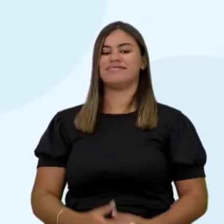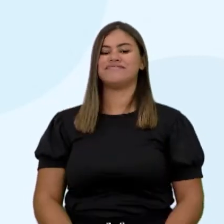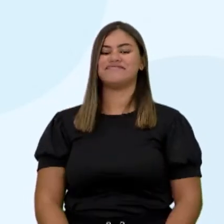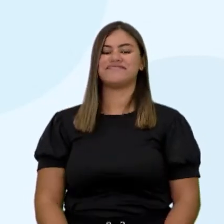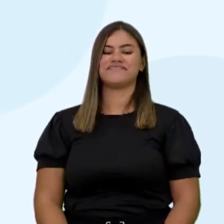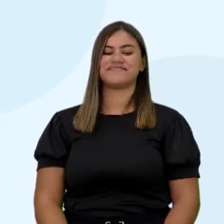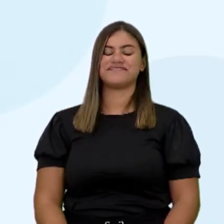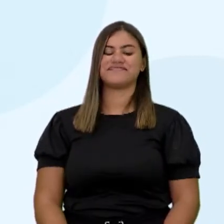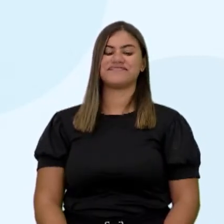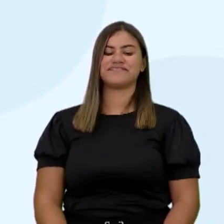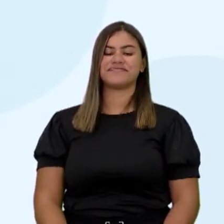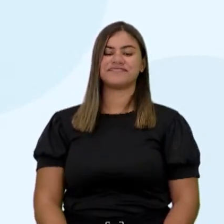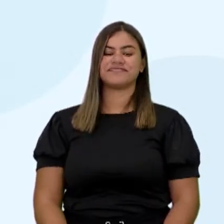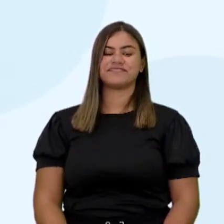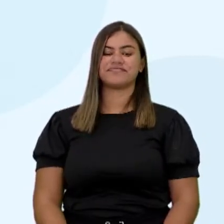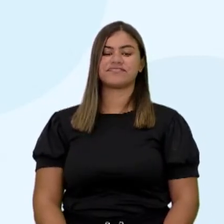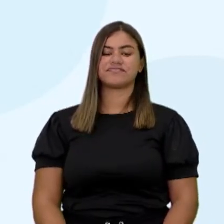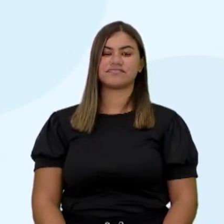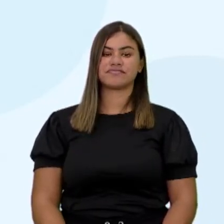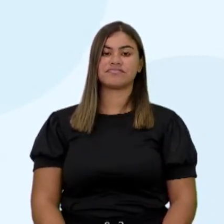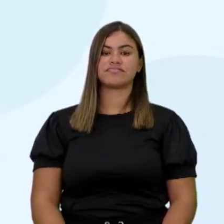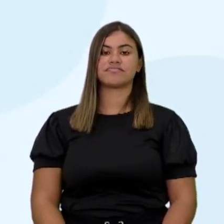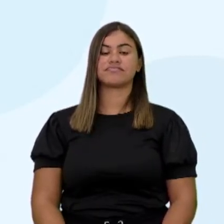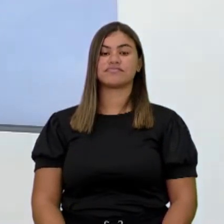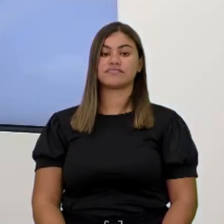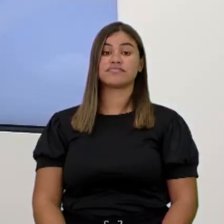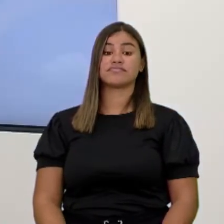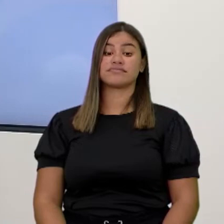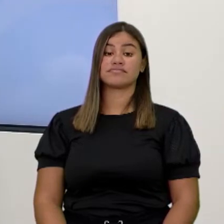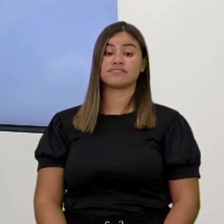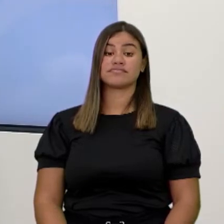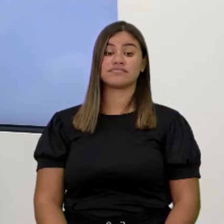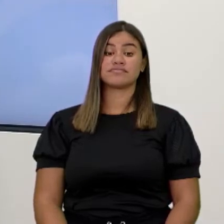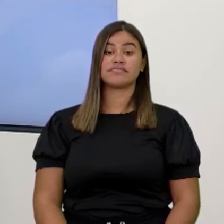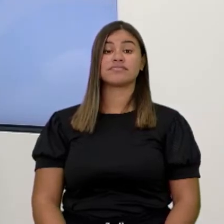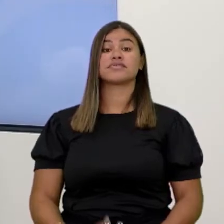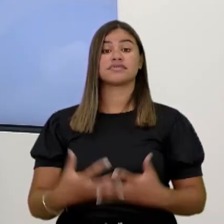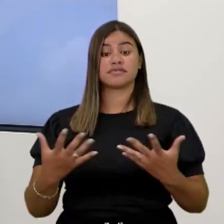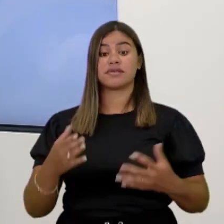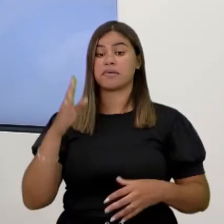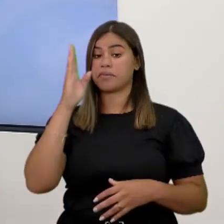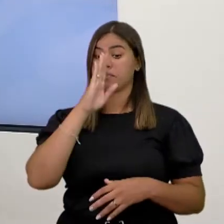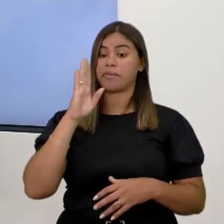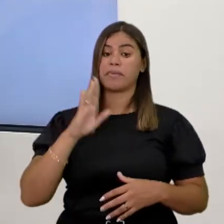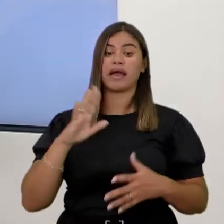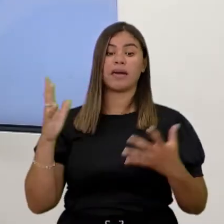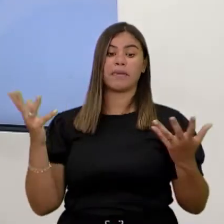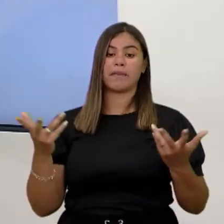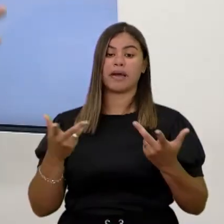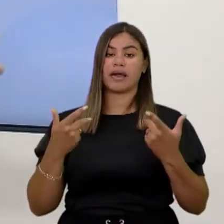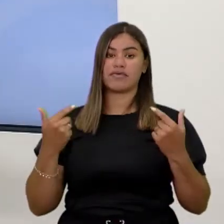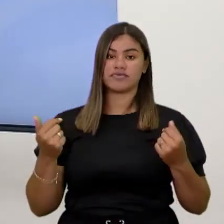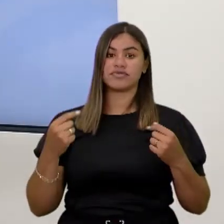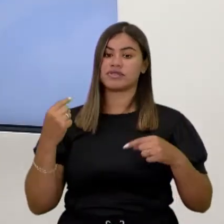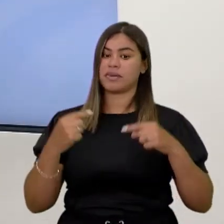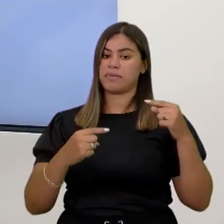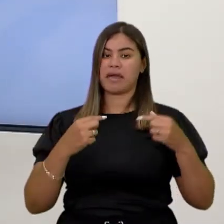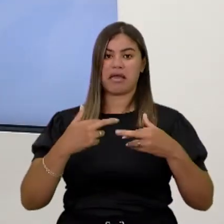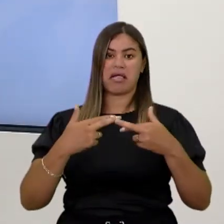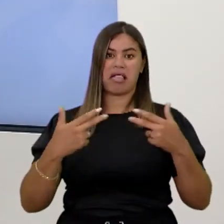bélico entre Rússia e Ucrânia. Ou seja, olha, o Brasil é maravilhoso, né? Para poder debater as coisas.